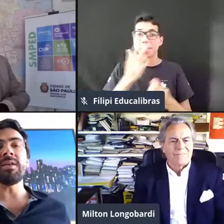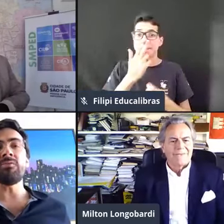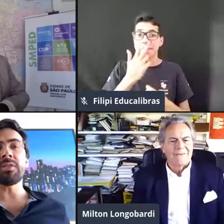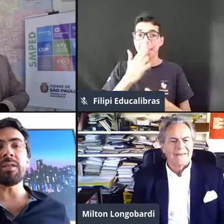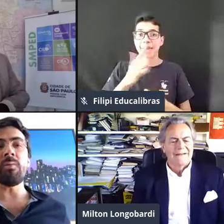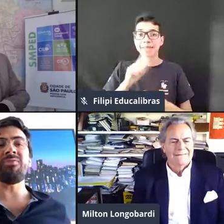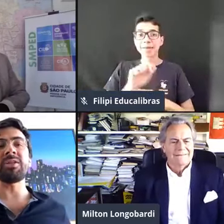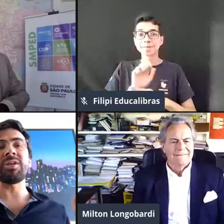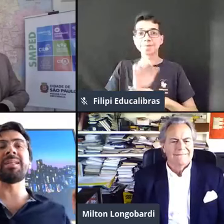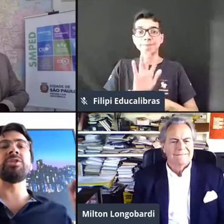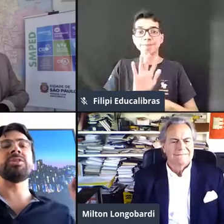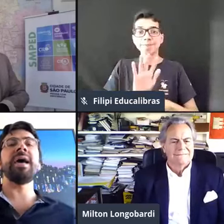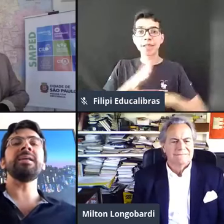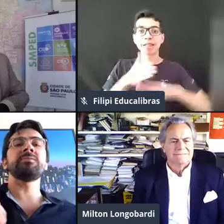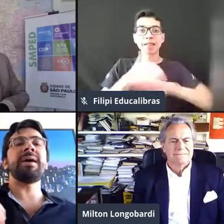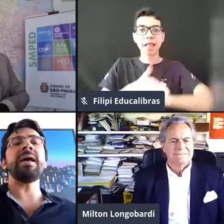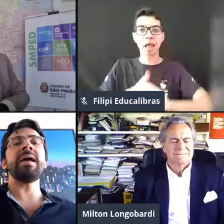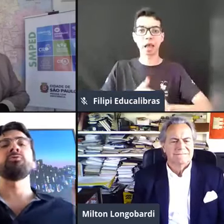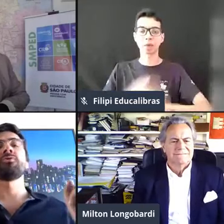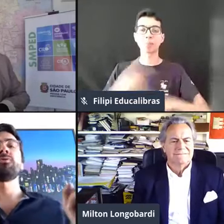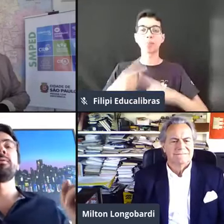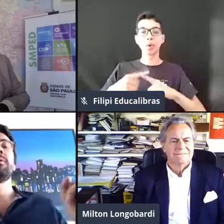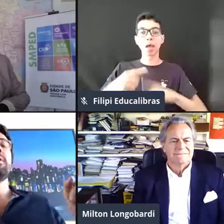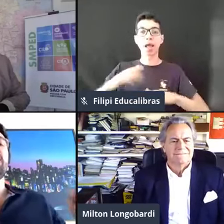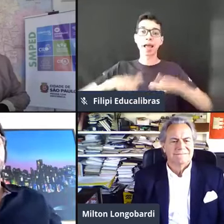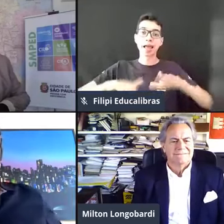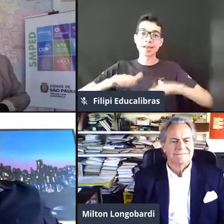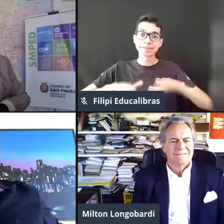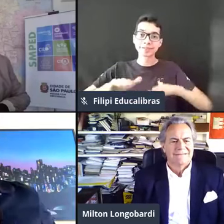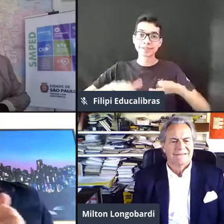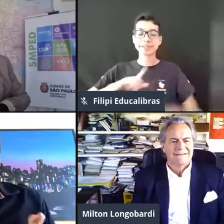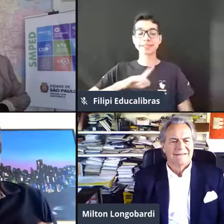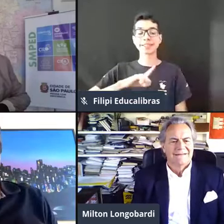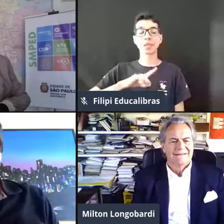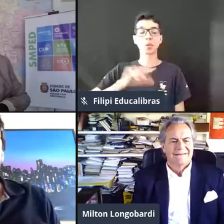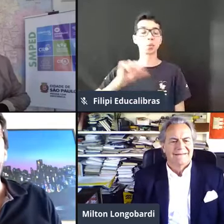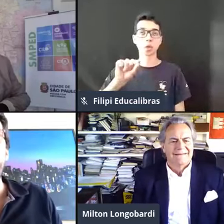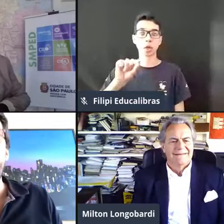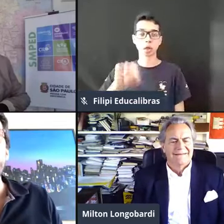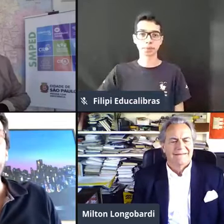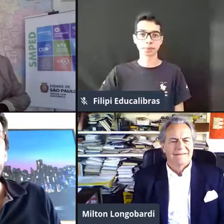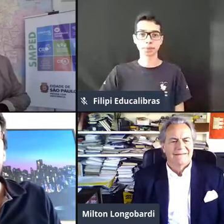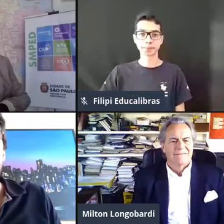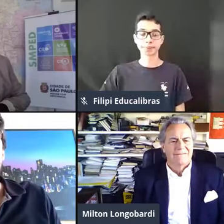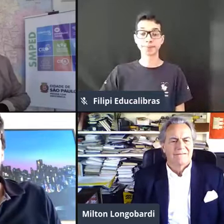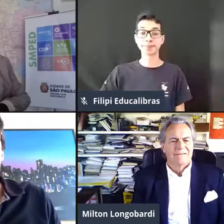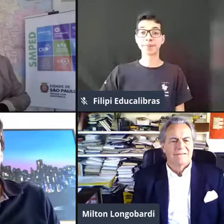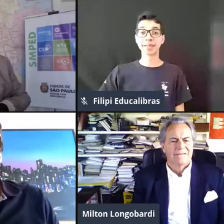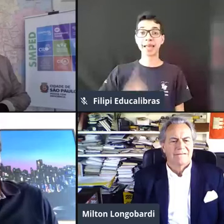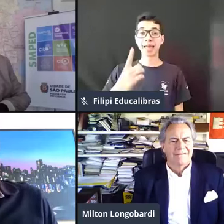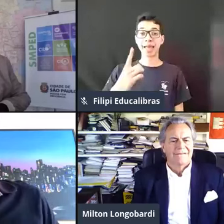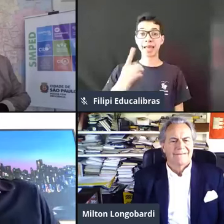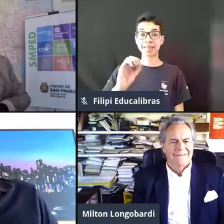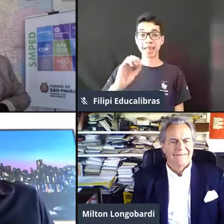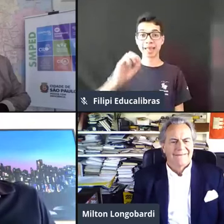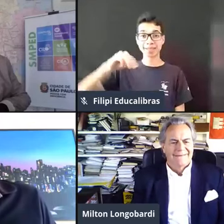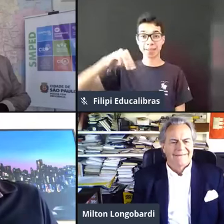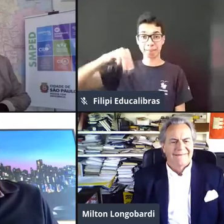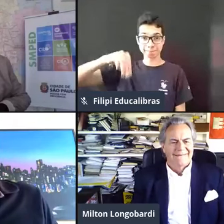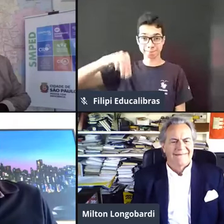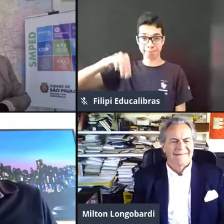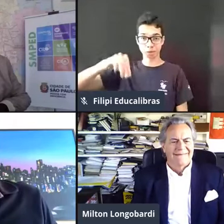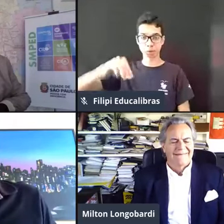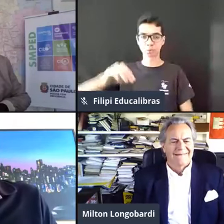às vezes você tem uma fachada de 10 metros e você tem uma rampa de 2 metros. Só